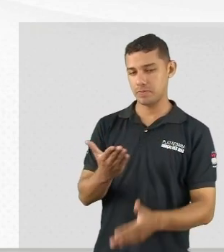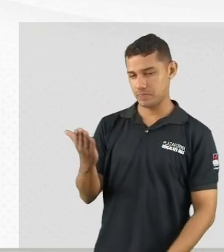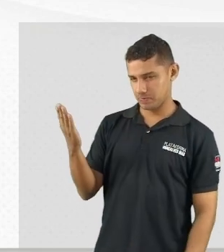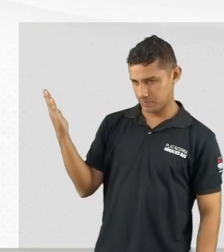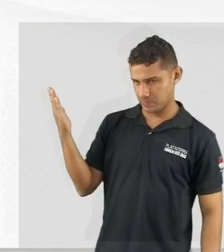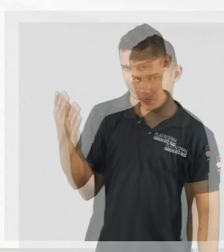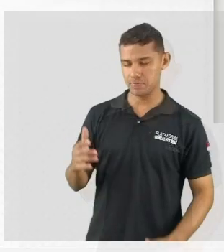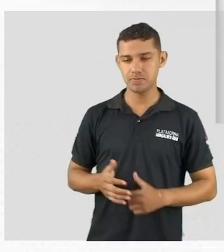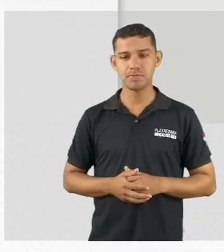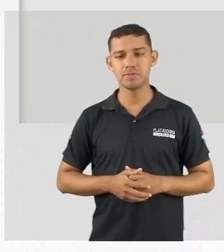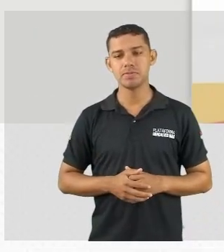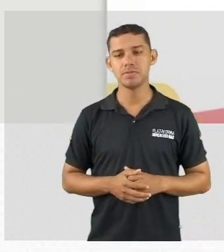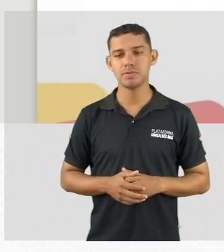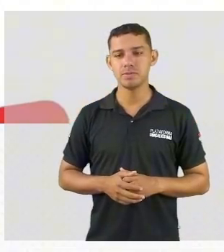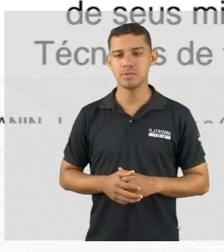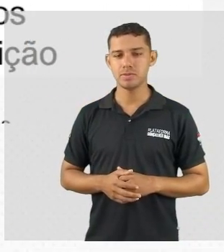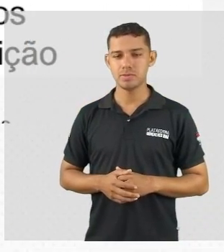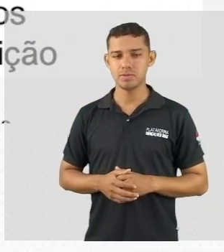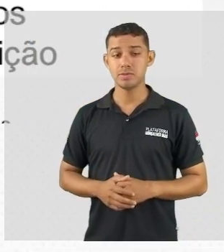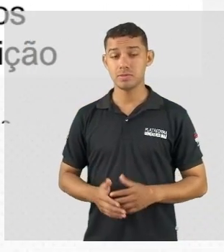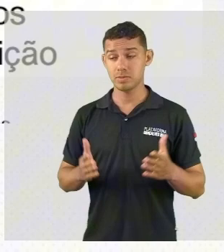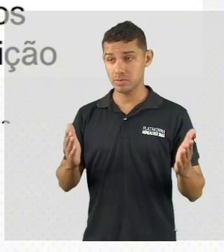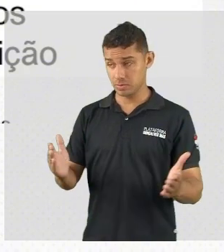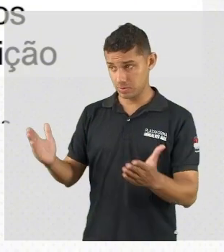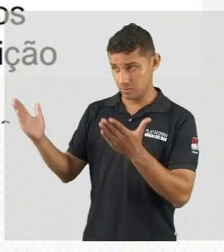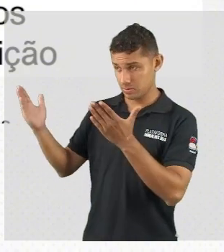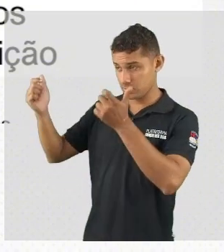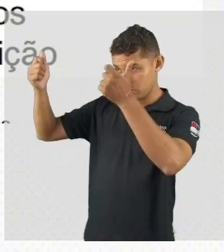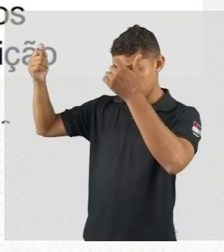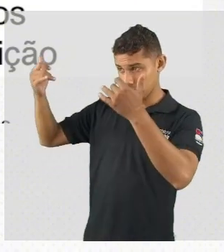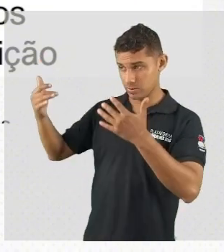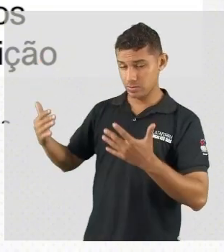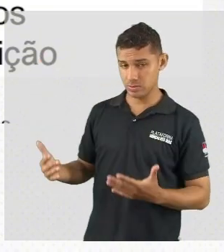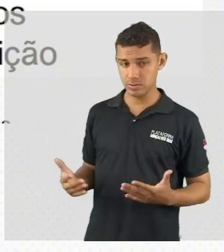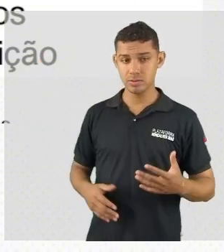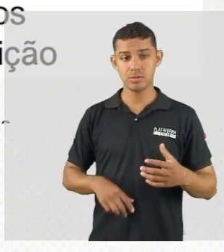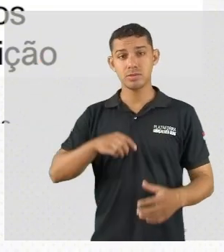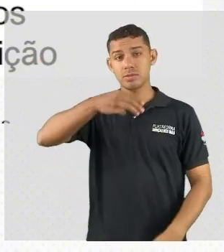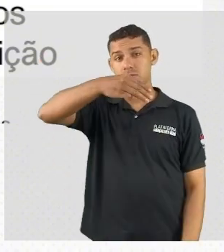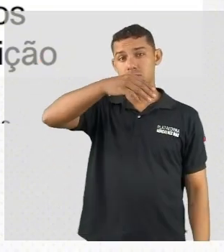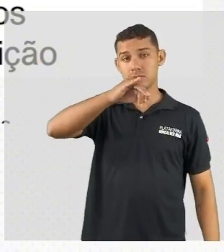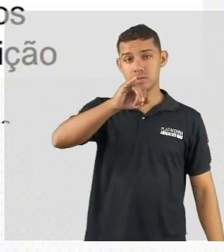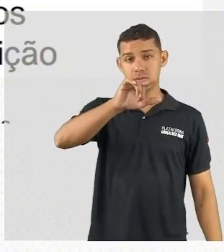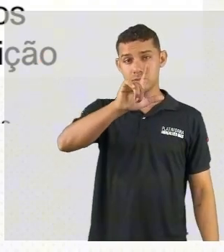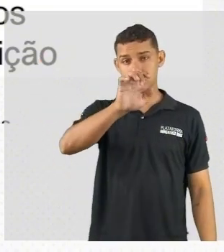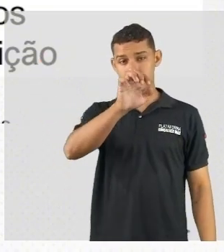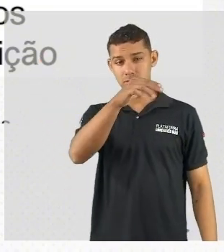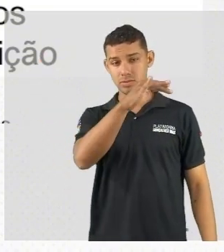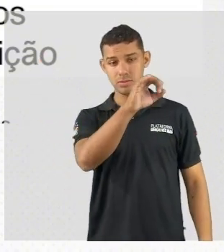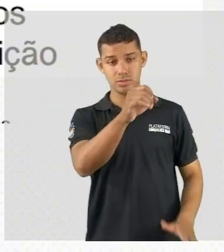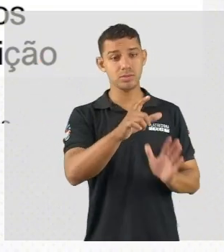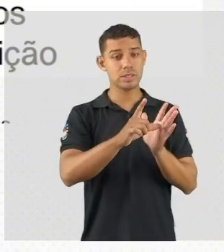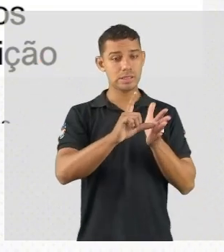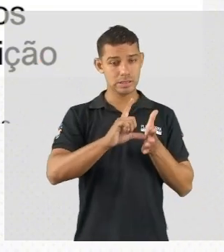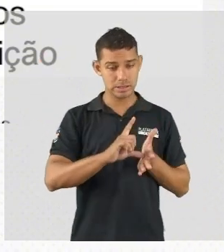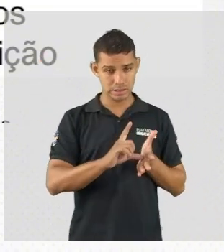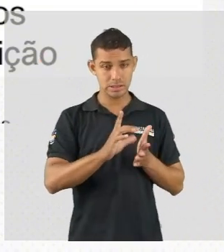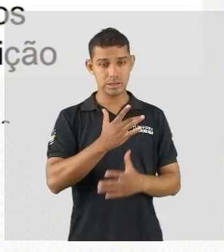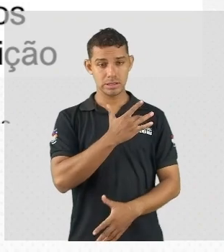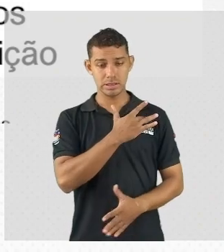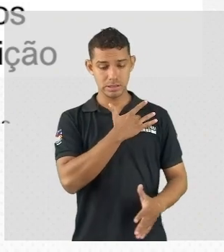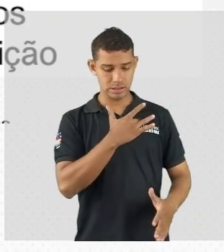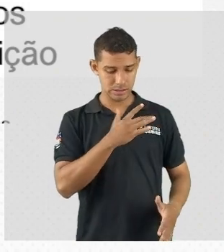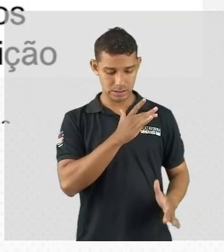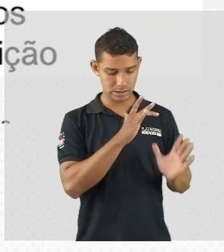quadro. Então, nós temos esse quadro aqui que vai mostrar o milênio aqui antes de Cristo e o método que eles, então, utilizavam